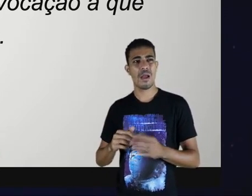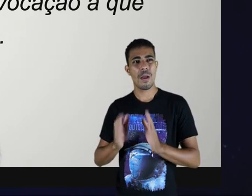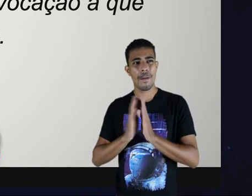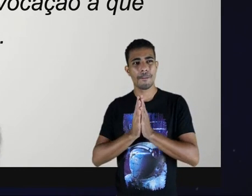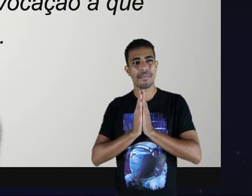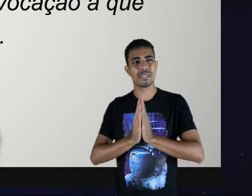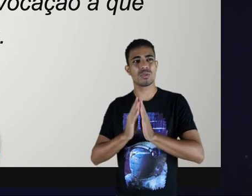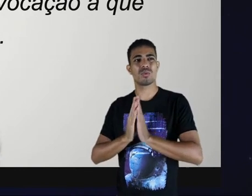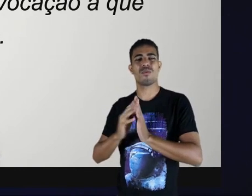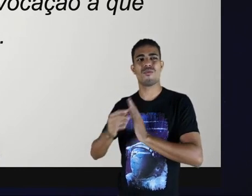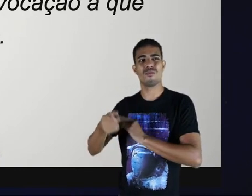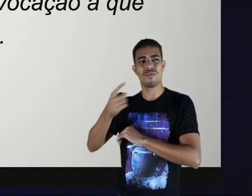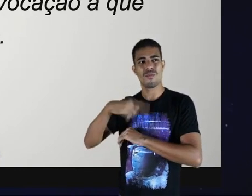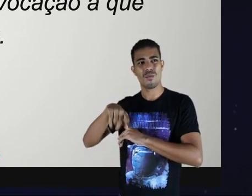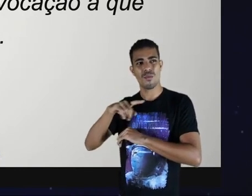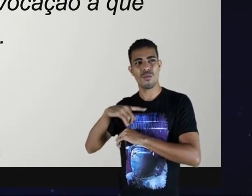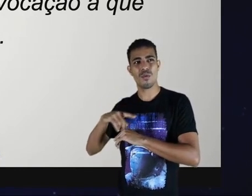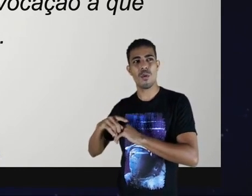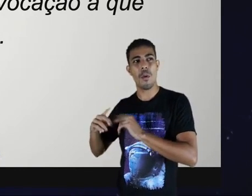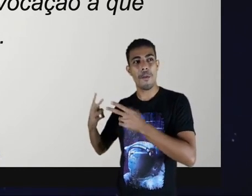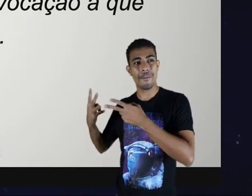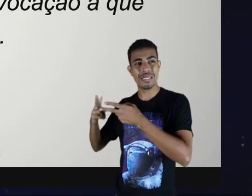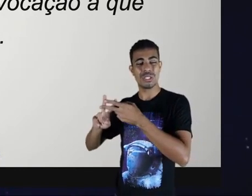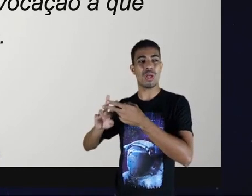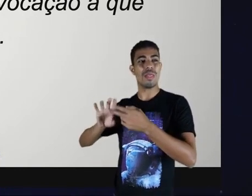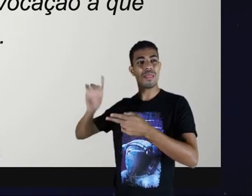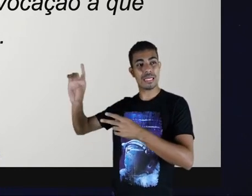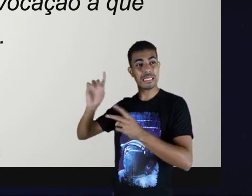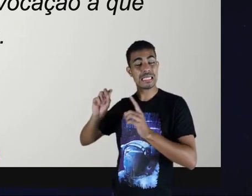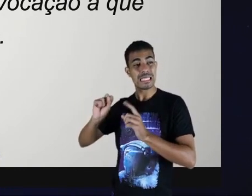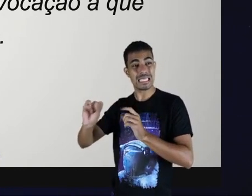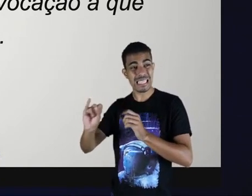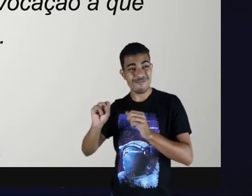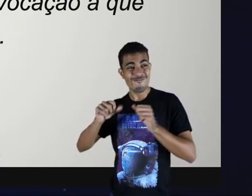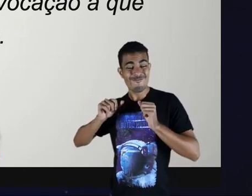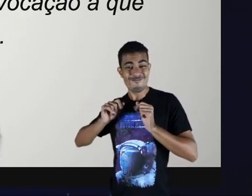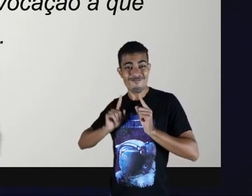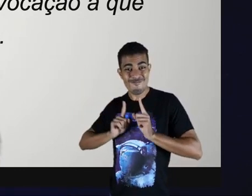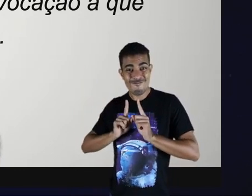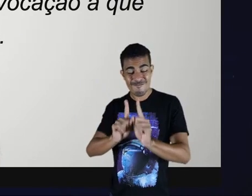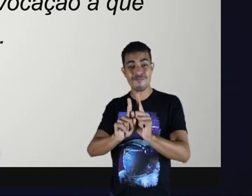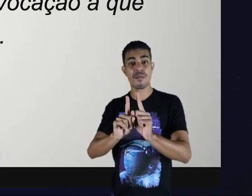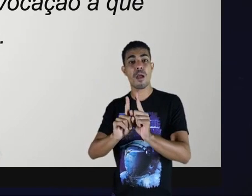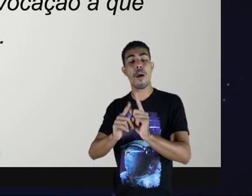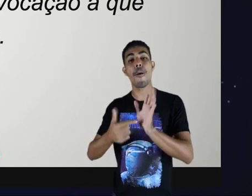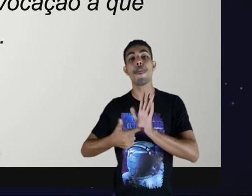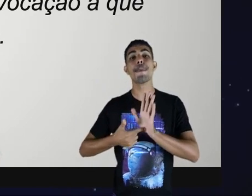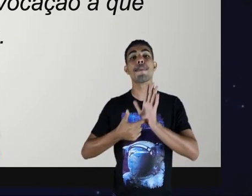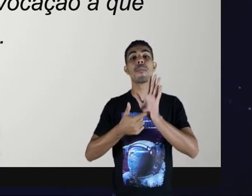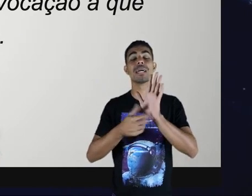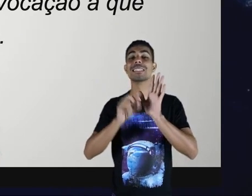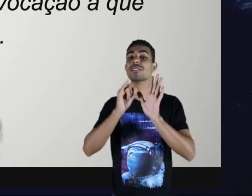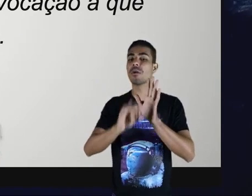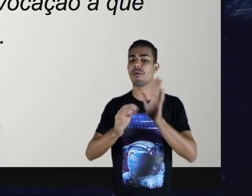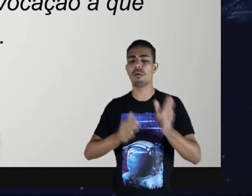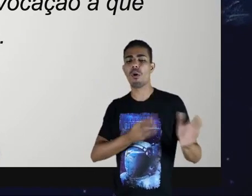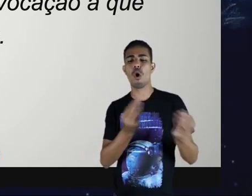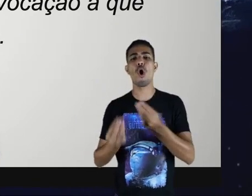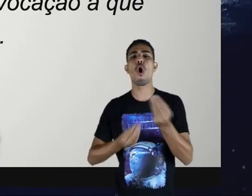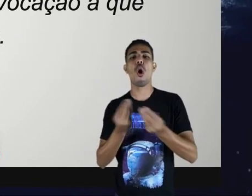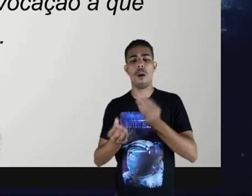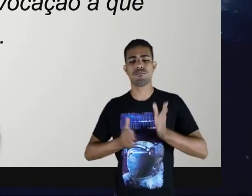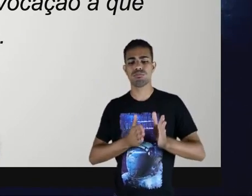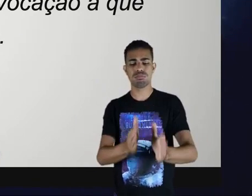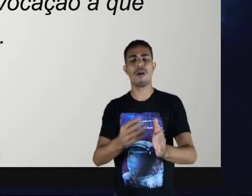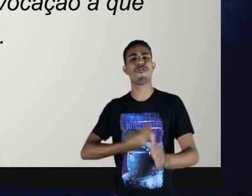da vocação a que fostes chamados. Ou seja, a maneira que você vive mostra a identidade exata da